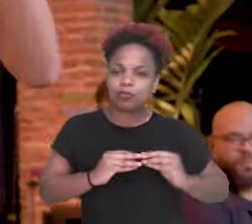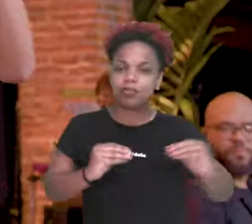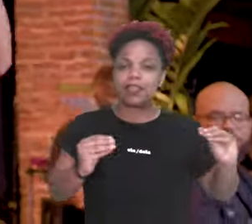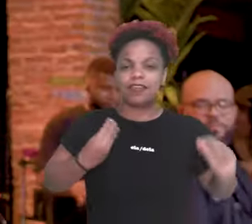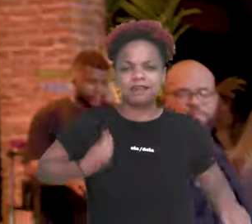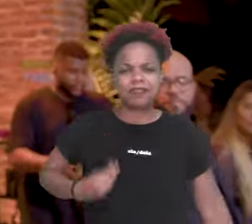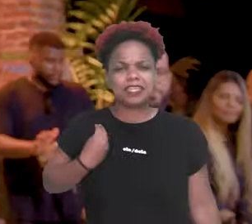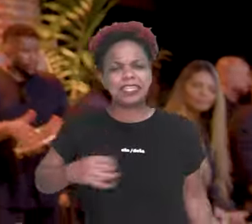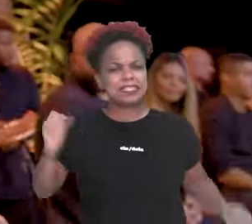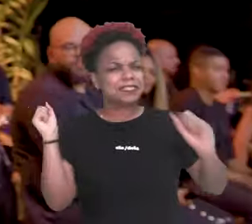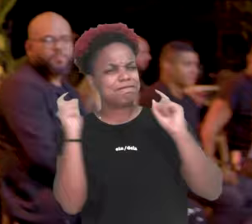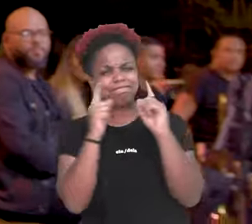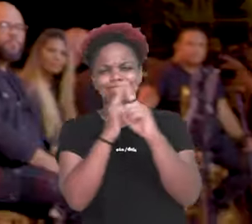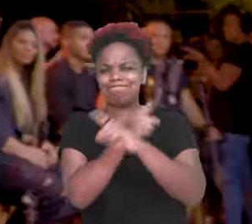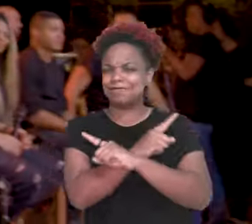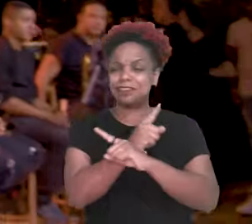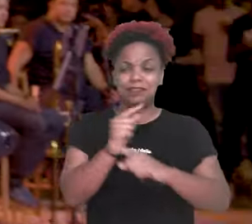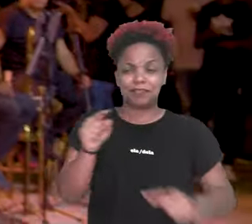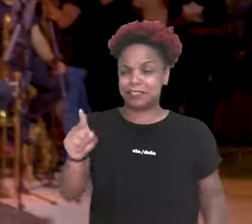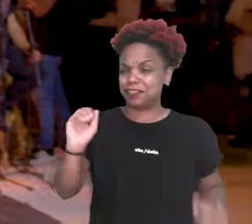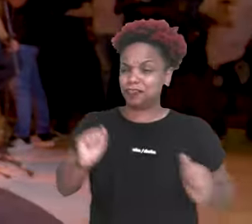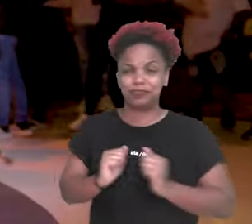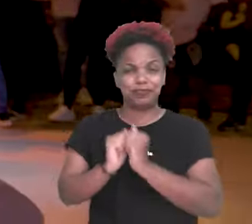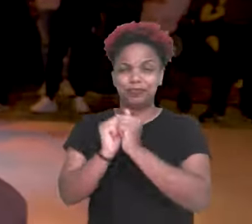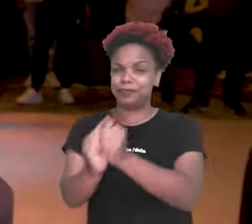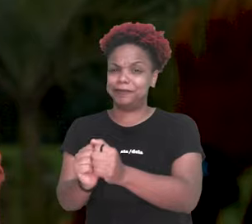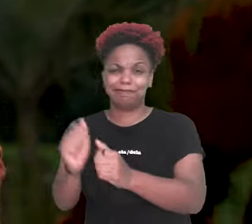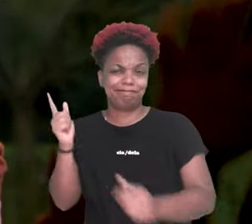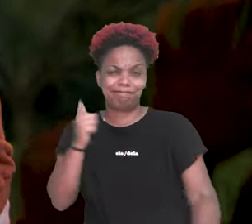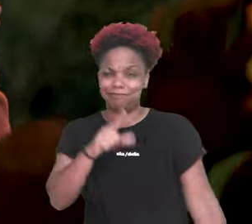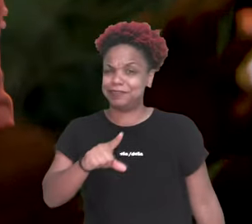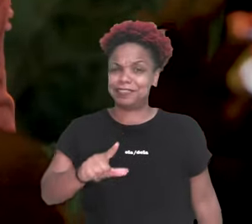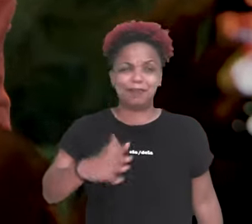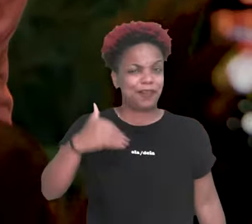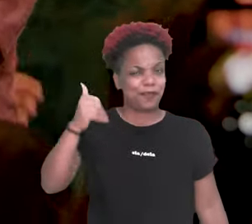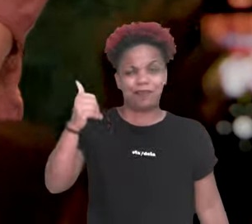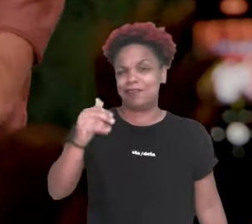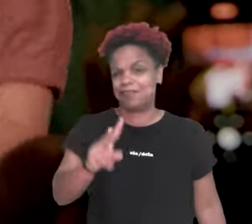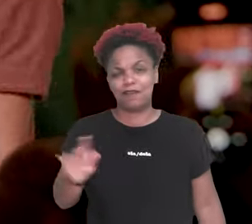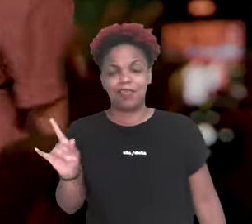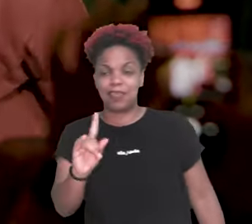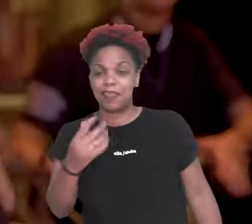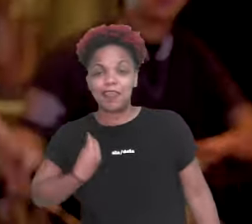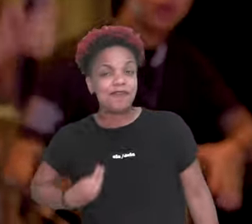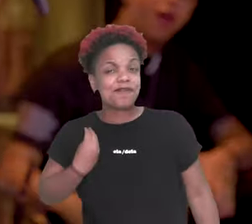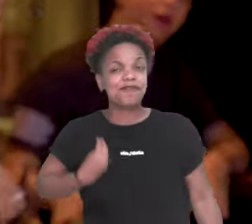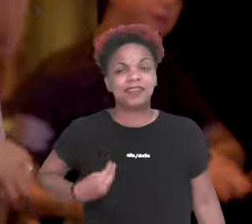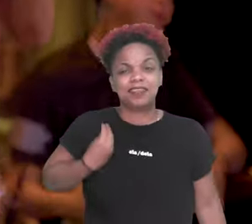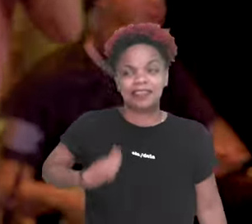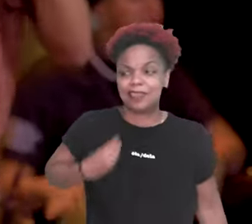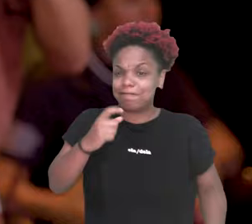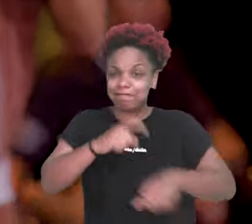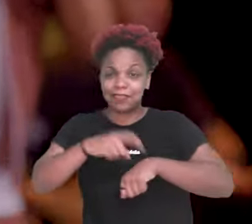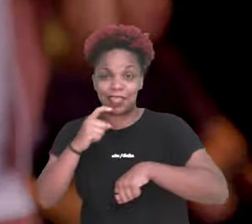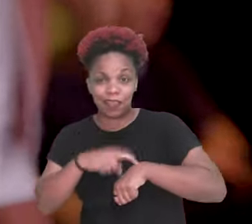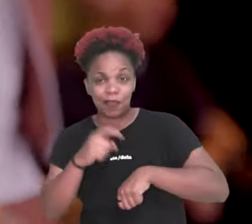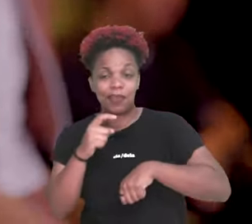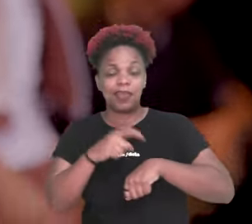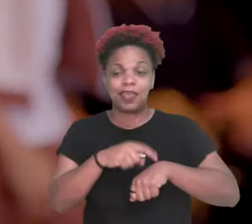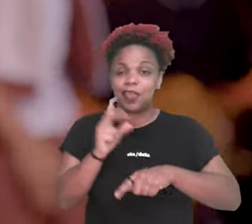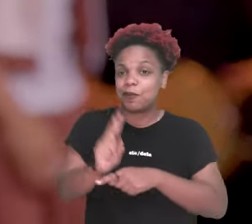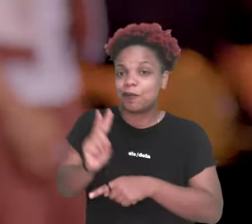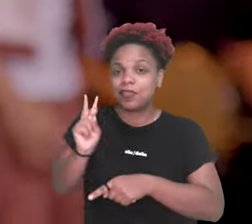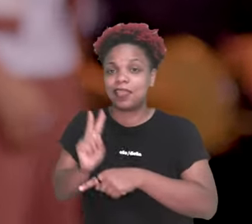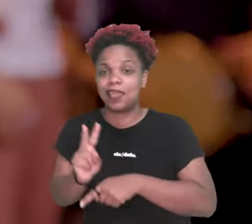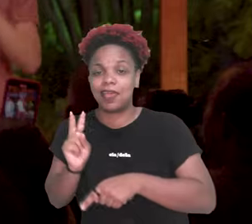vida bandida não vai te levar a lugar nenhum. Vida, é hora de cuidar das